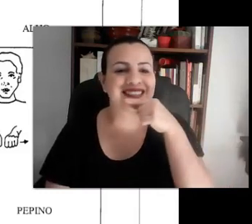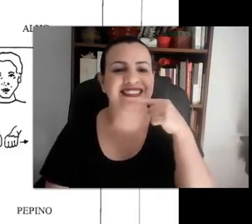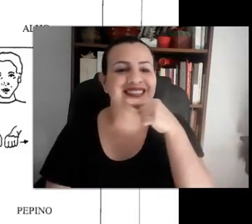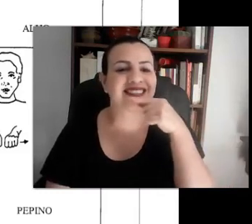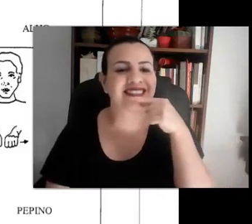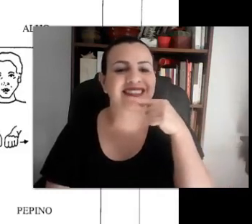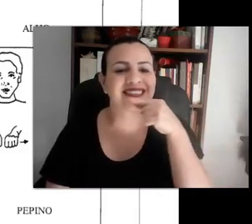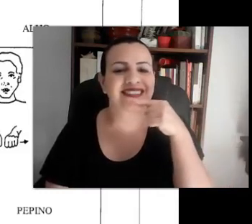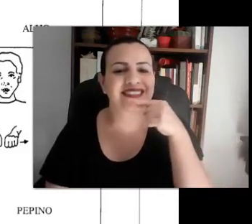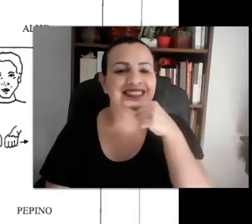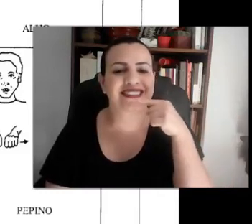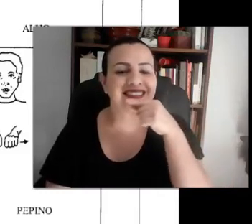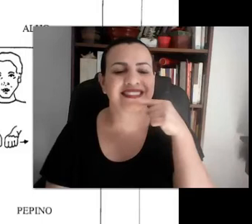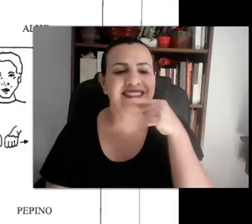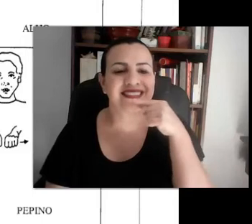Cana-de-açúcar.